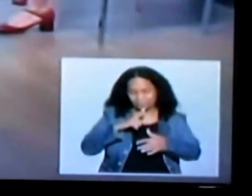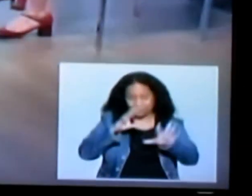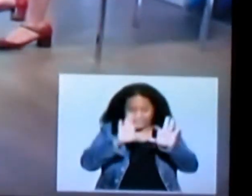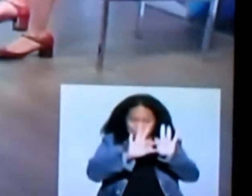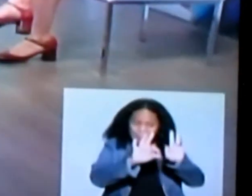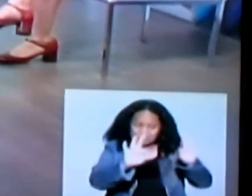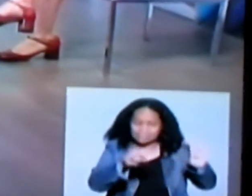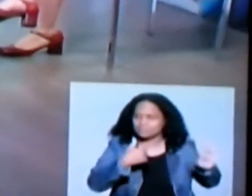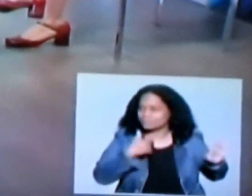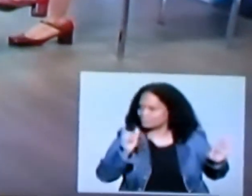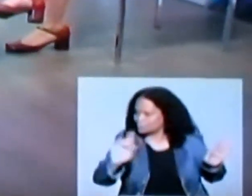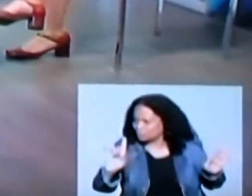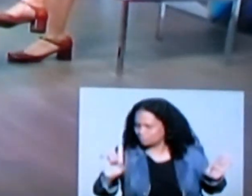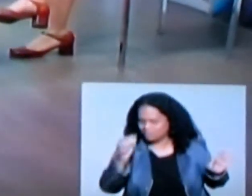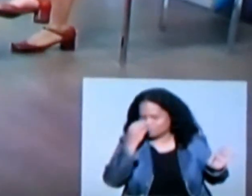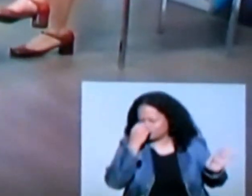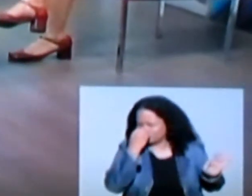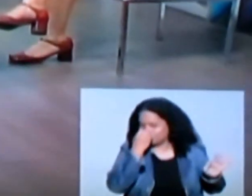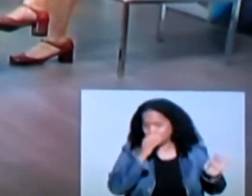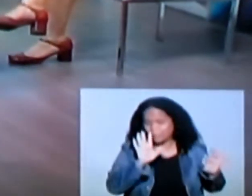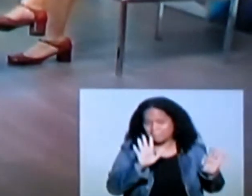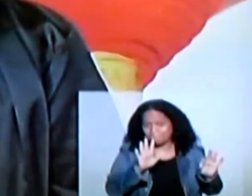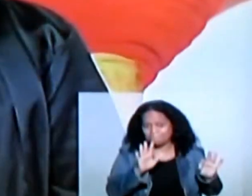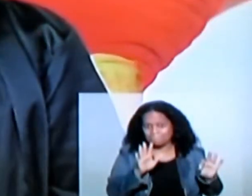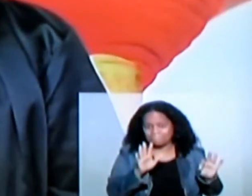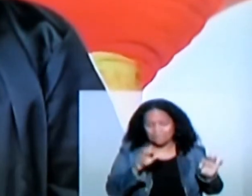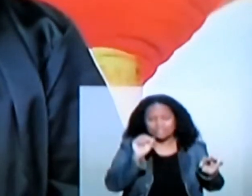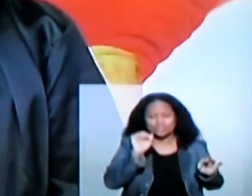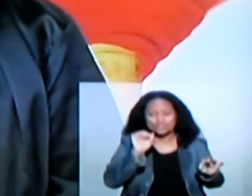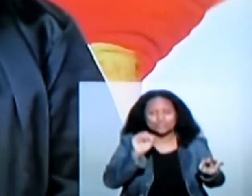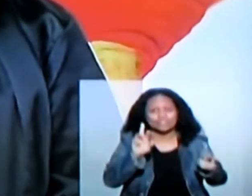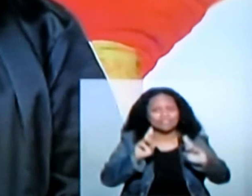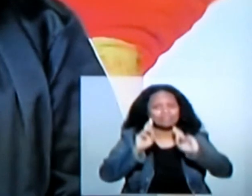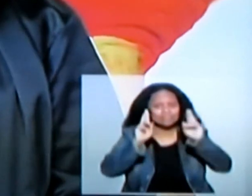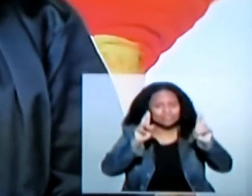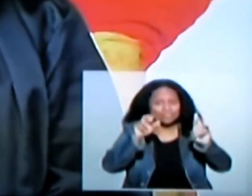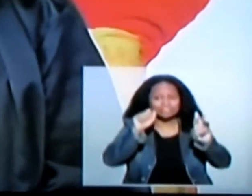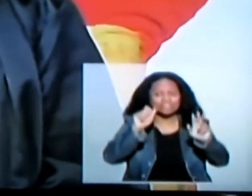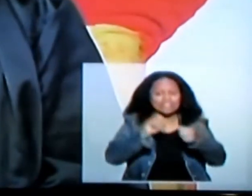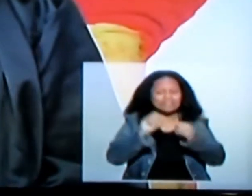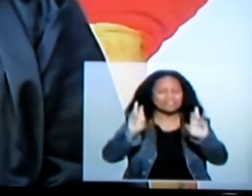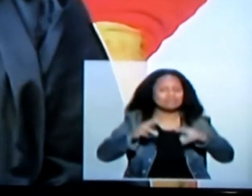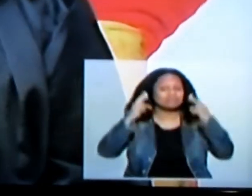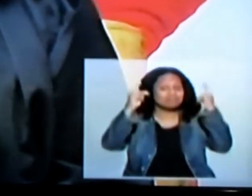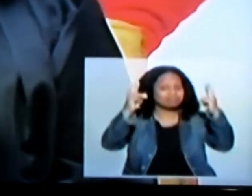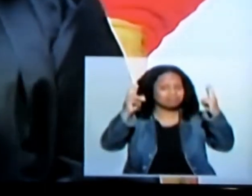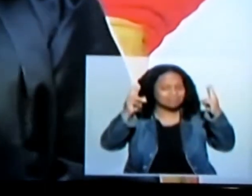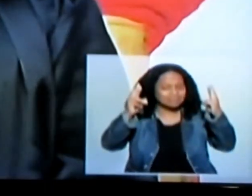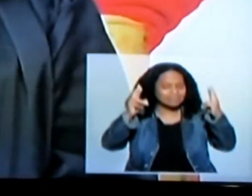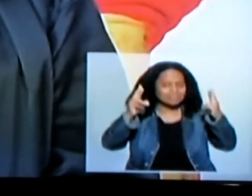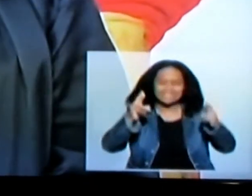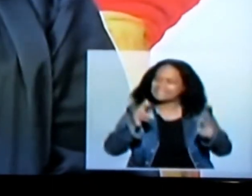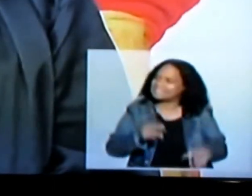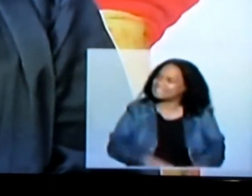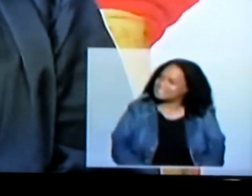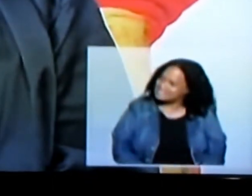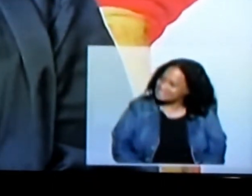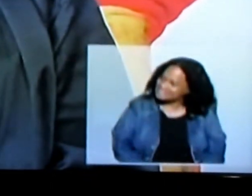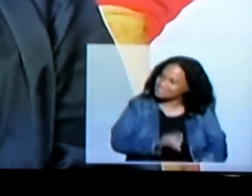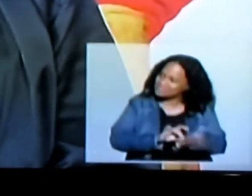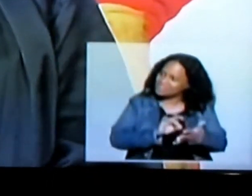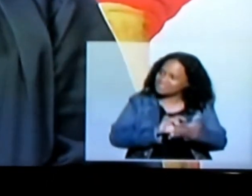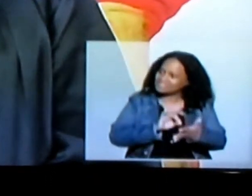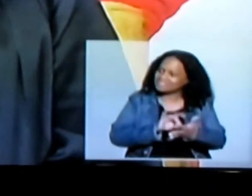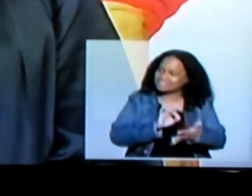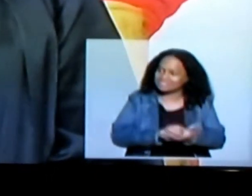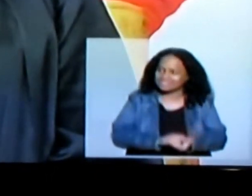tem uma frase que não é minha, lógico, mas que eu sempre ouvi, que é só tem hater quem faz sucesso. Porque é ninguém chuta cachorro